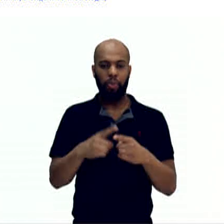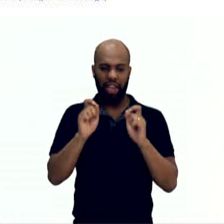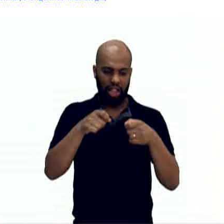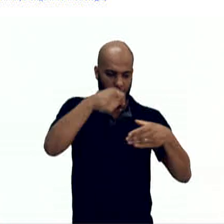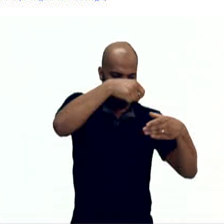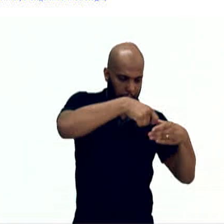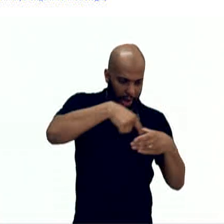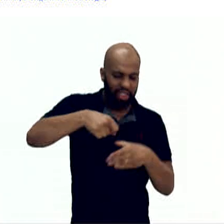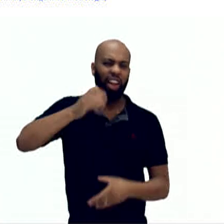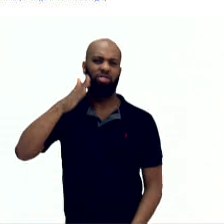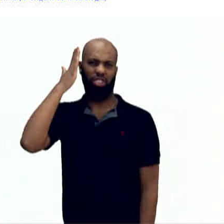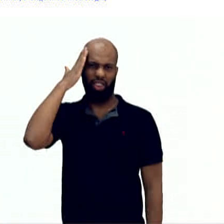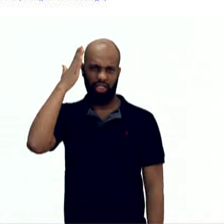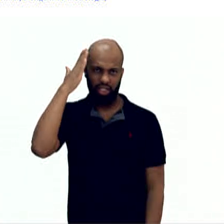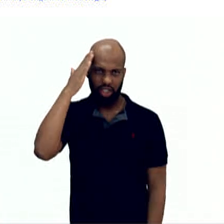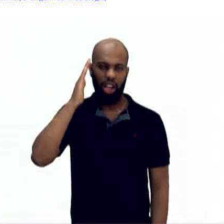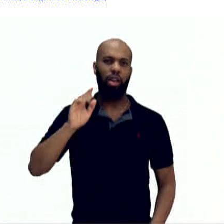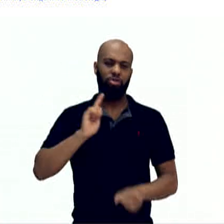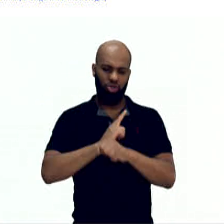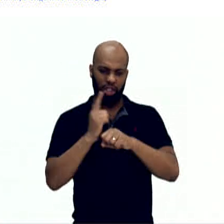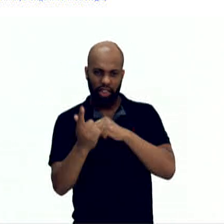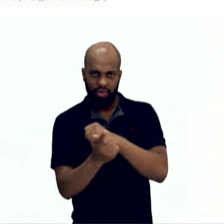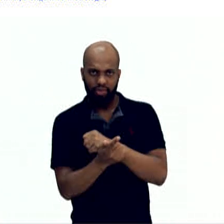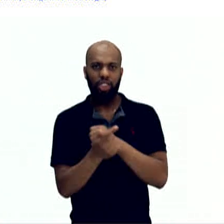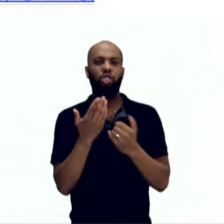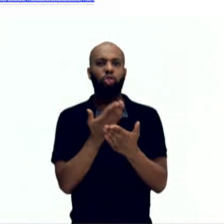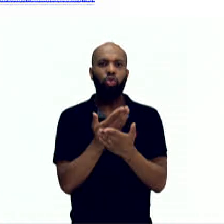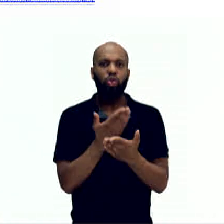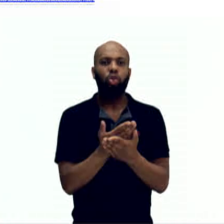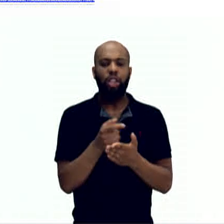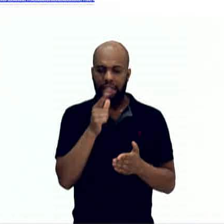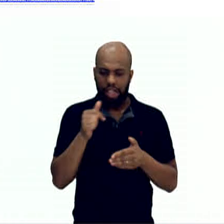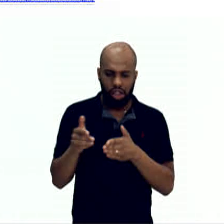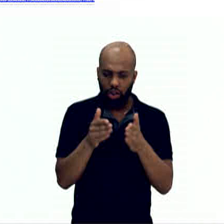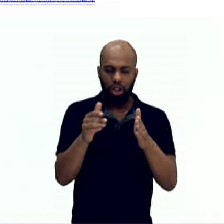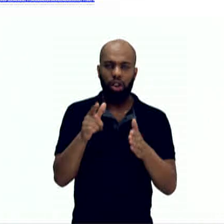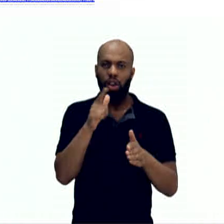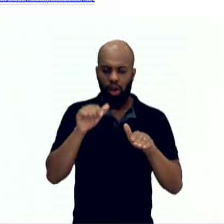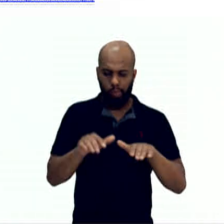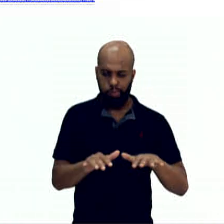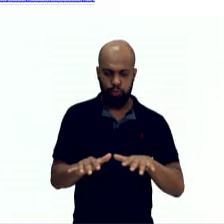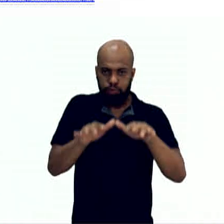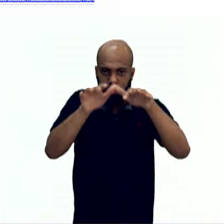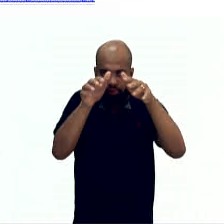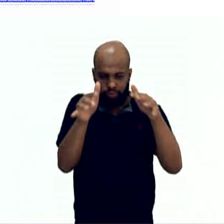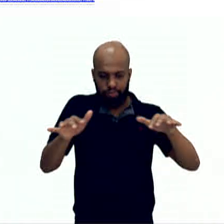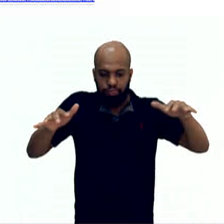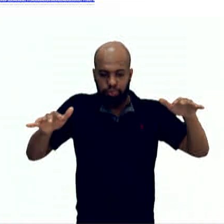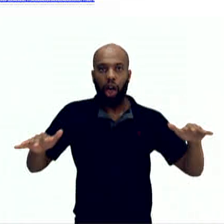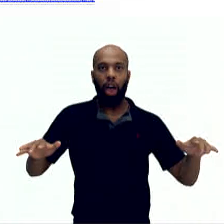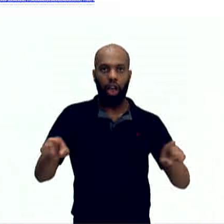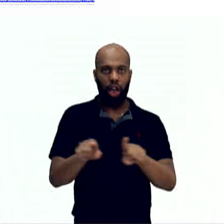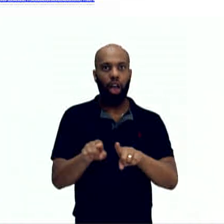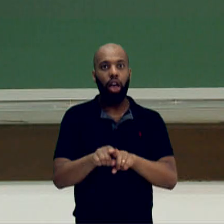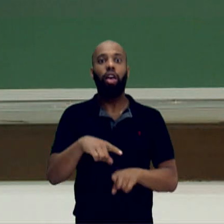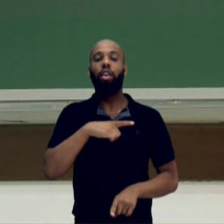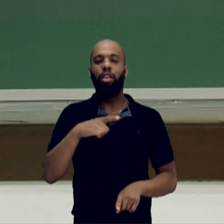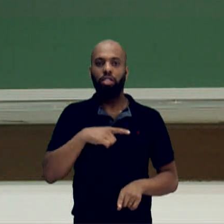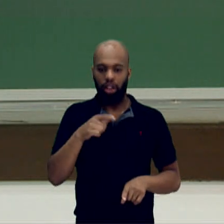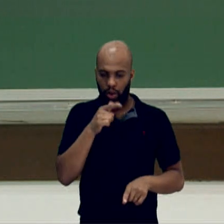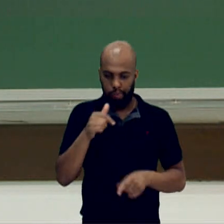padronizar. E na história da humanidade, a matemática caminha sempre juntas. Vocês nunca vão ver